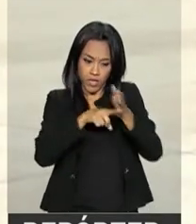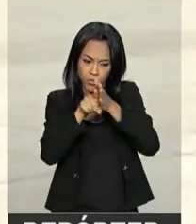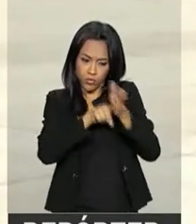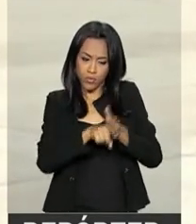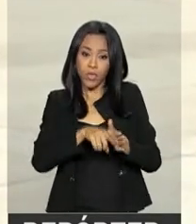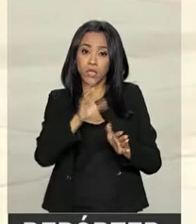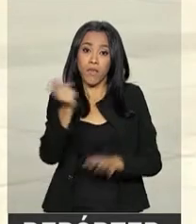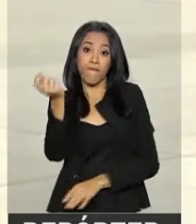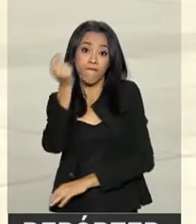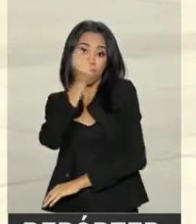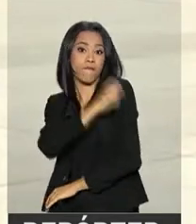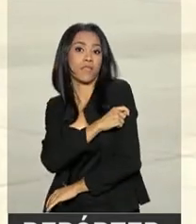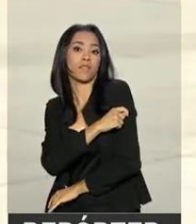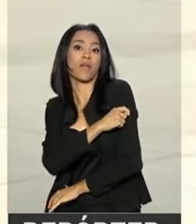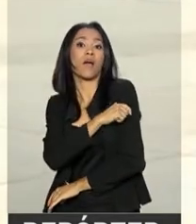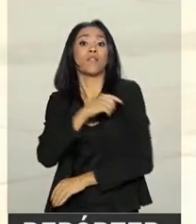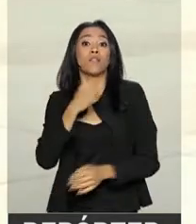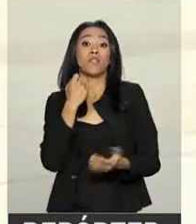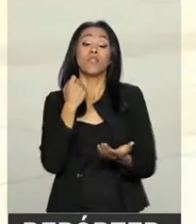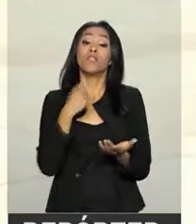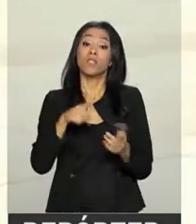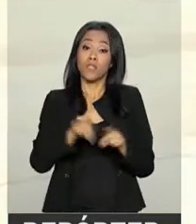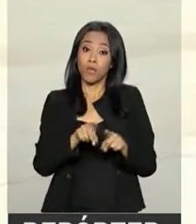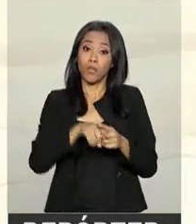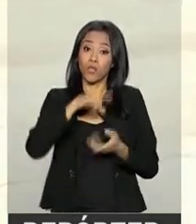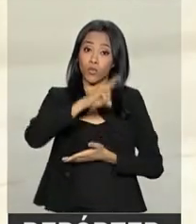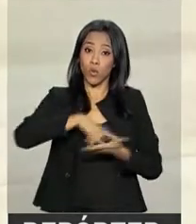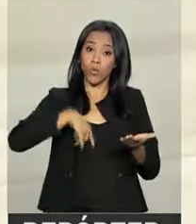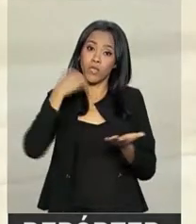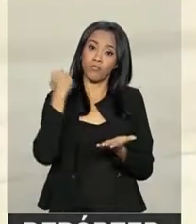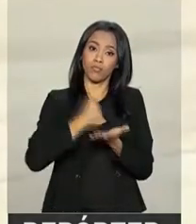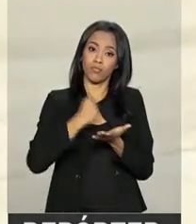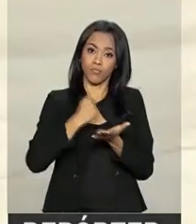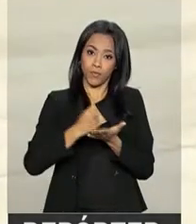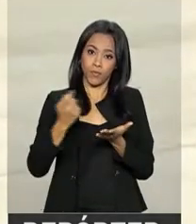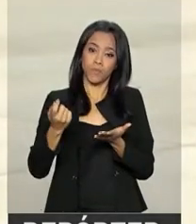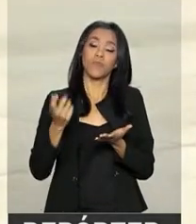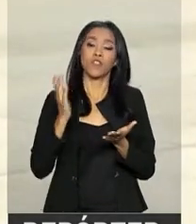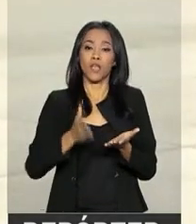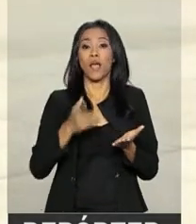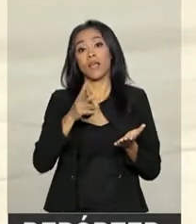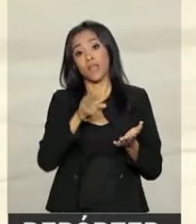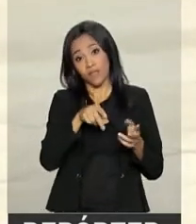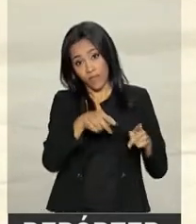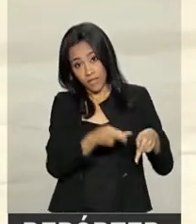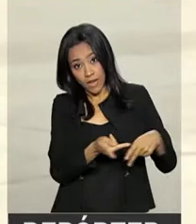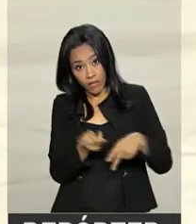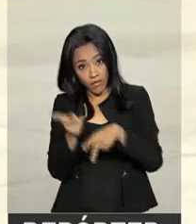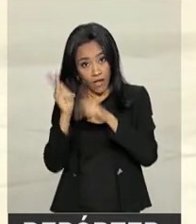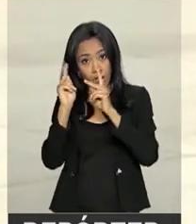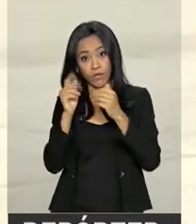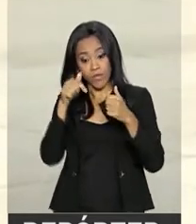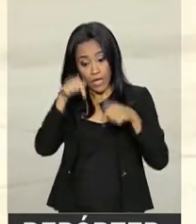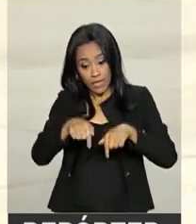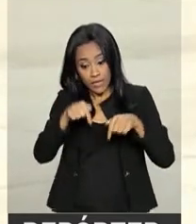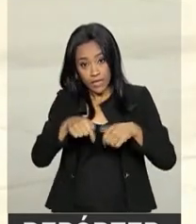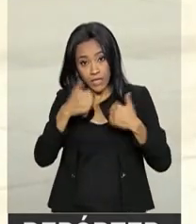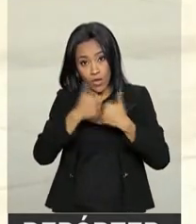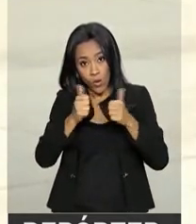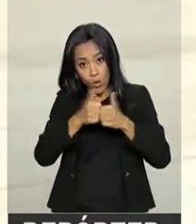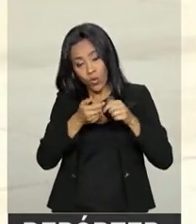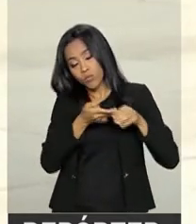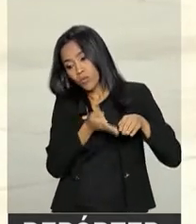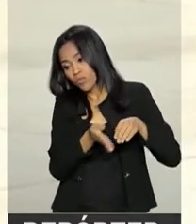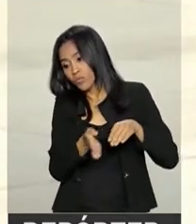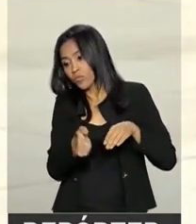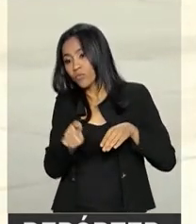vacinados e também tiveram os documentos registrados. Eles vão ser levados da base aérea, daqui da base aérea, em ônibus até abrigos e lá vão receber